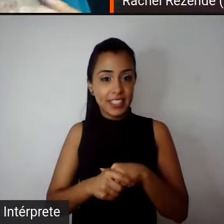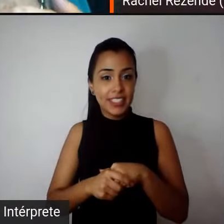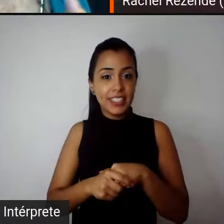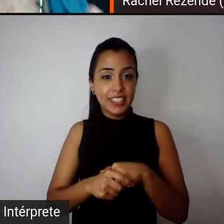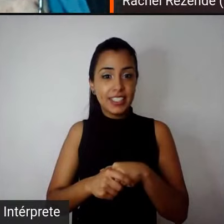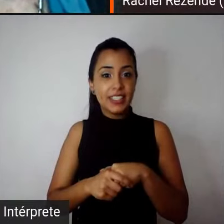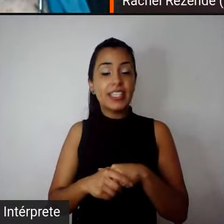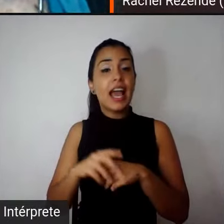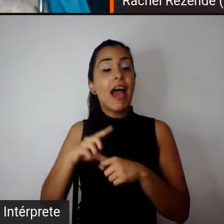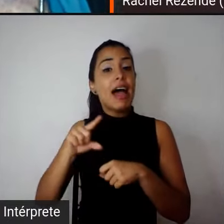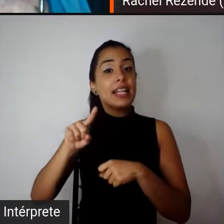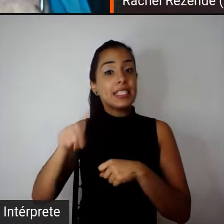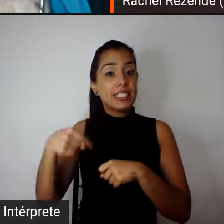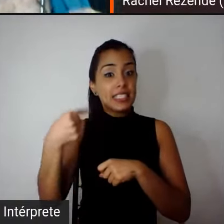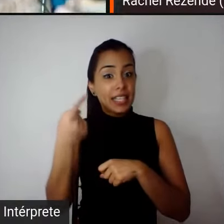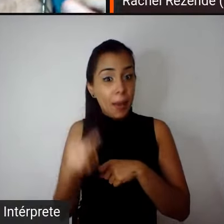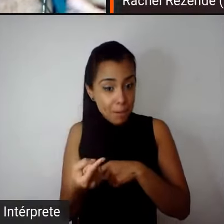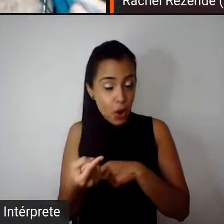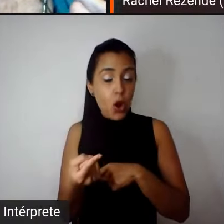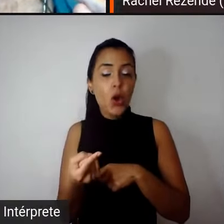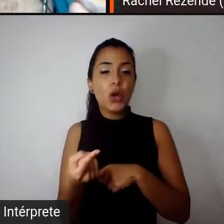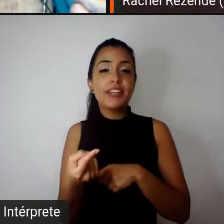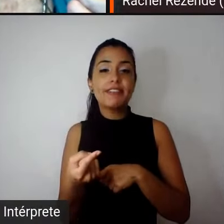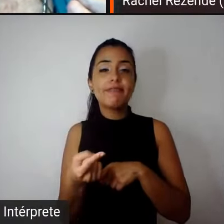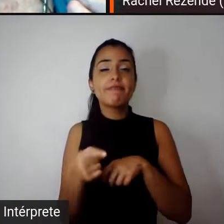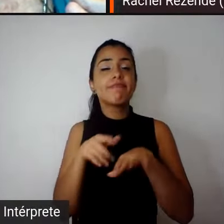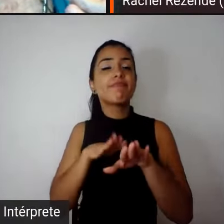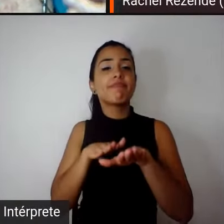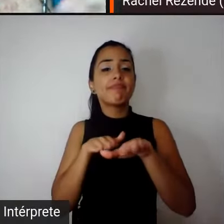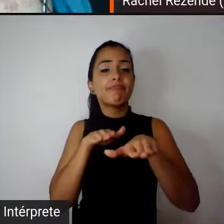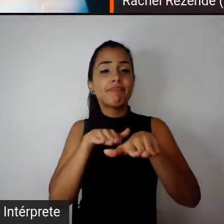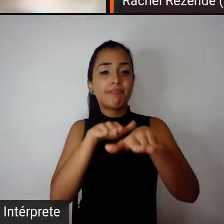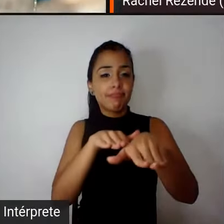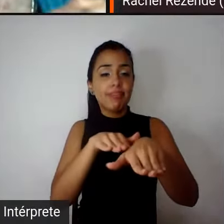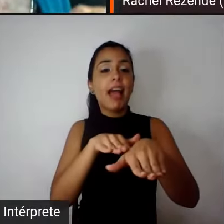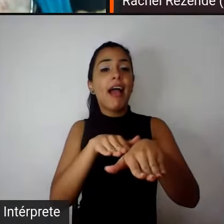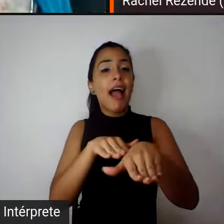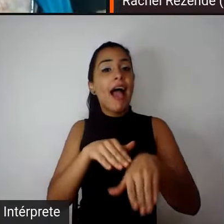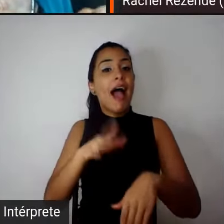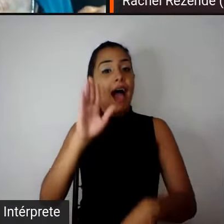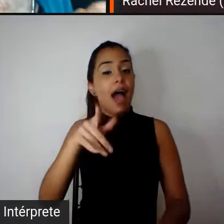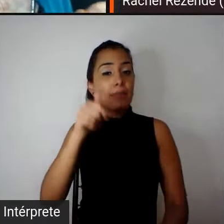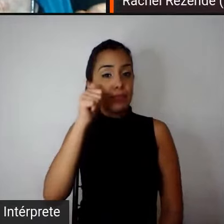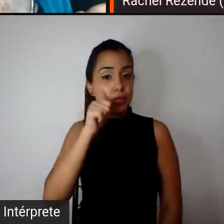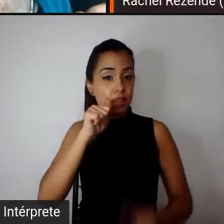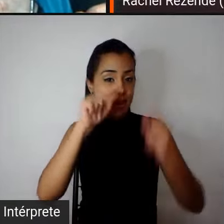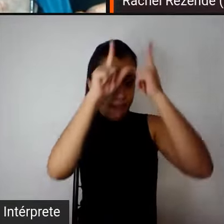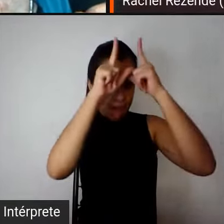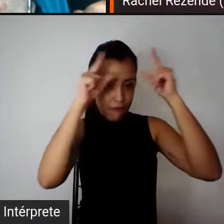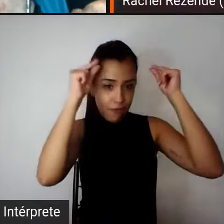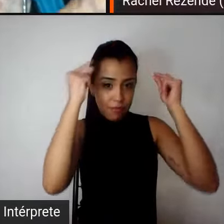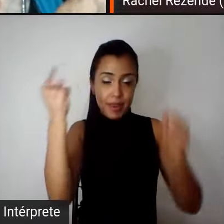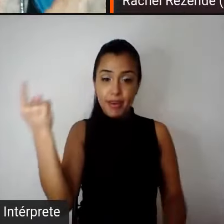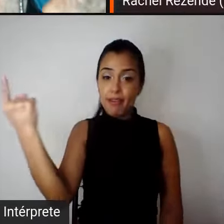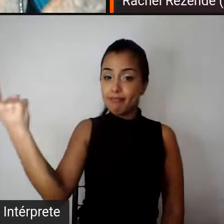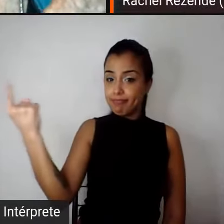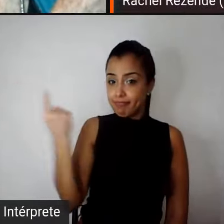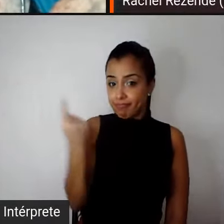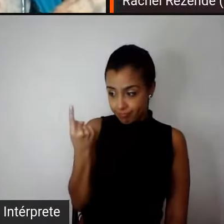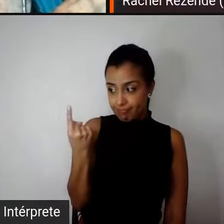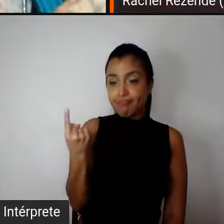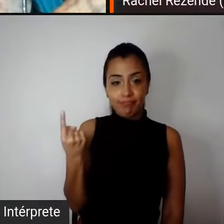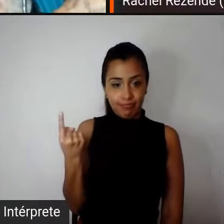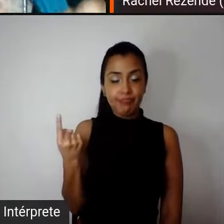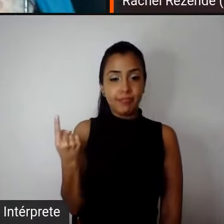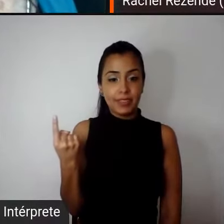2 minutos depois, eu estava em frente da enfermeira que fez